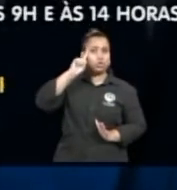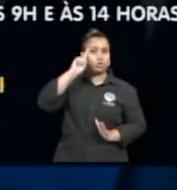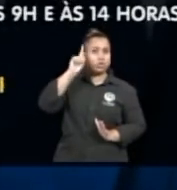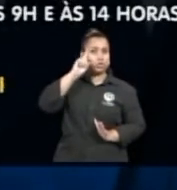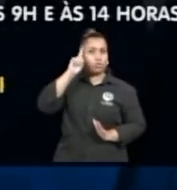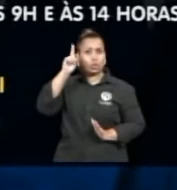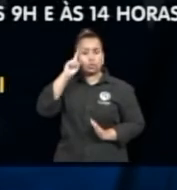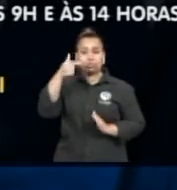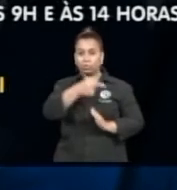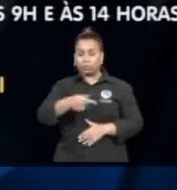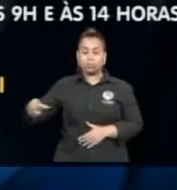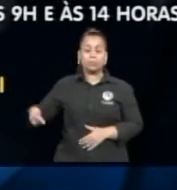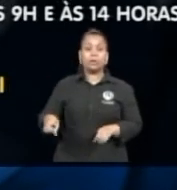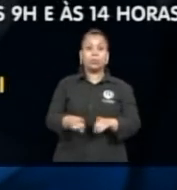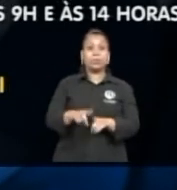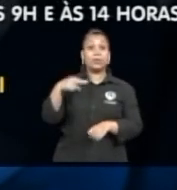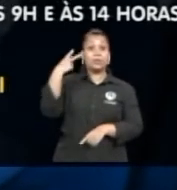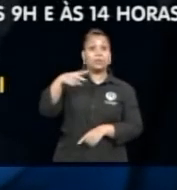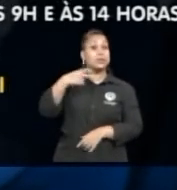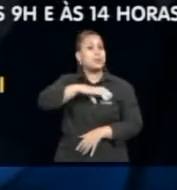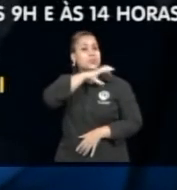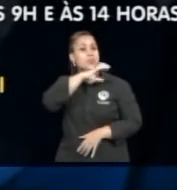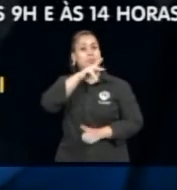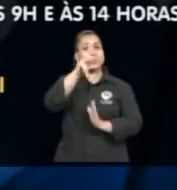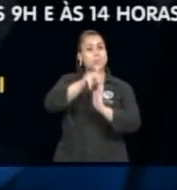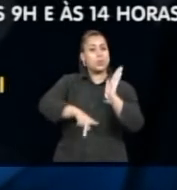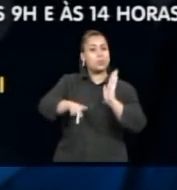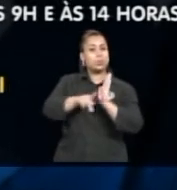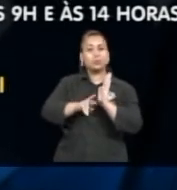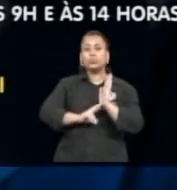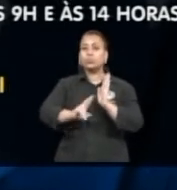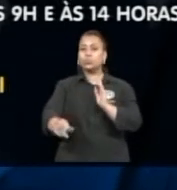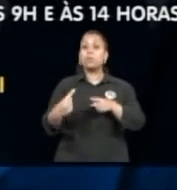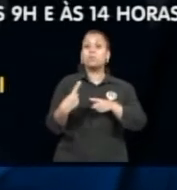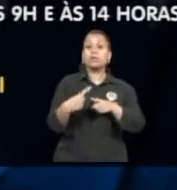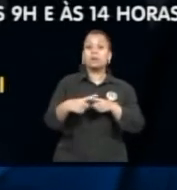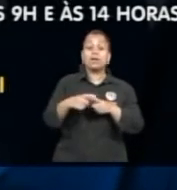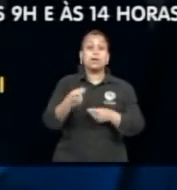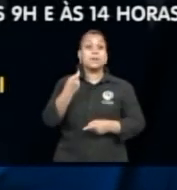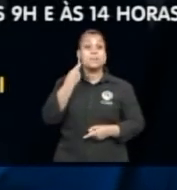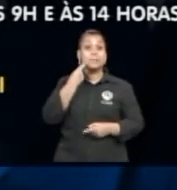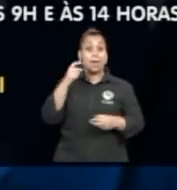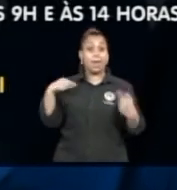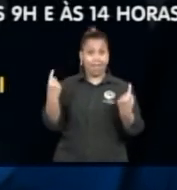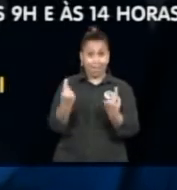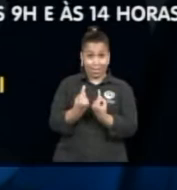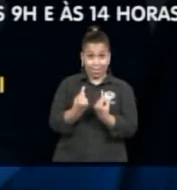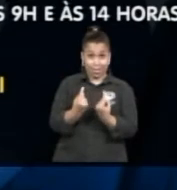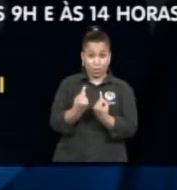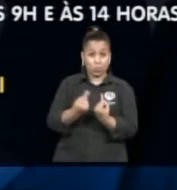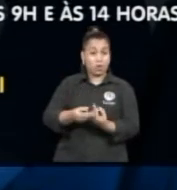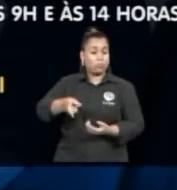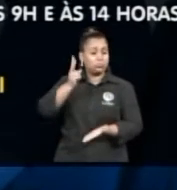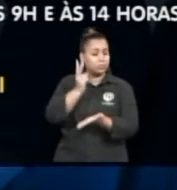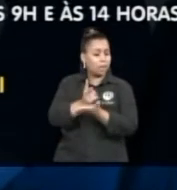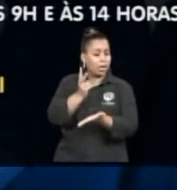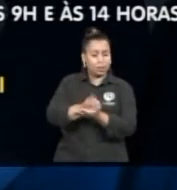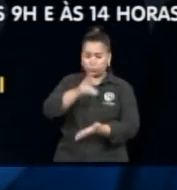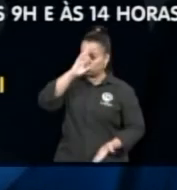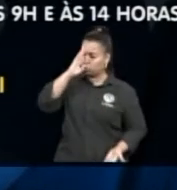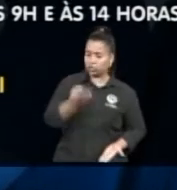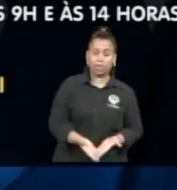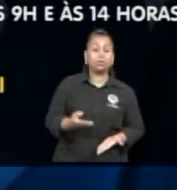semana. A vereadora Cláudia de Júlio protocolou o projeto de resolução para que a sessão ordinária seja realizada na terça-feira,